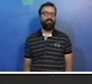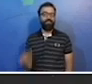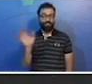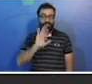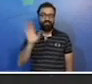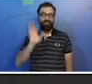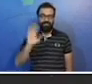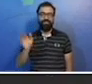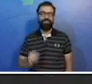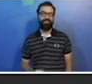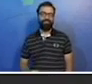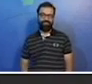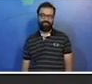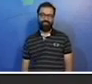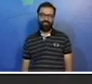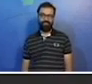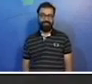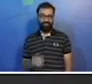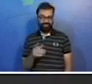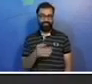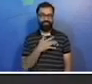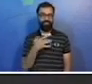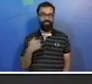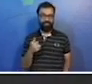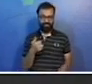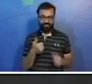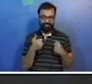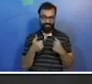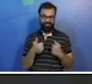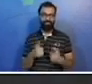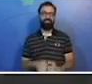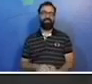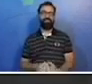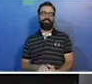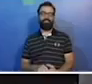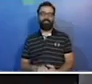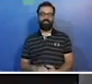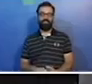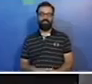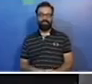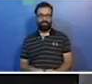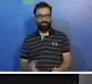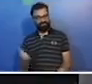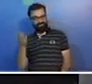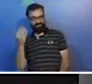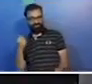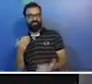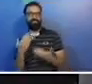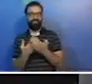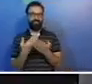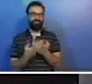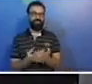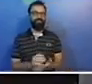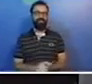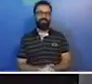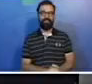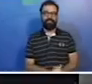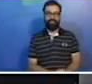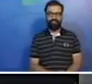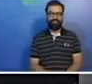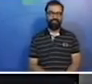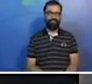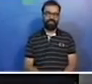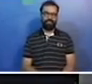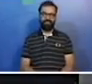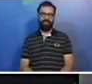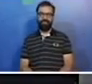Boa tarde, quarto ano. Como tem passado? Todos jóia, né? Vamos continuar com nossas aulas? Como diz a